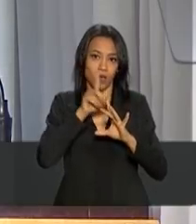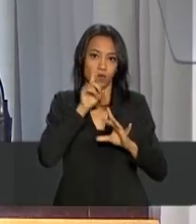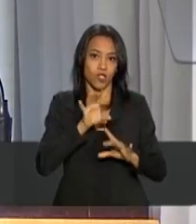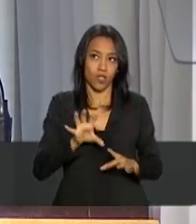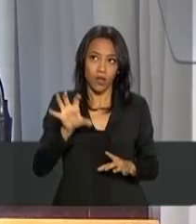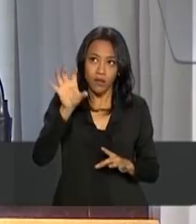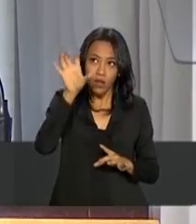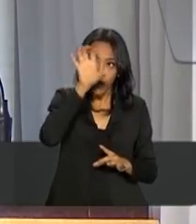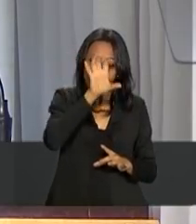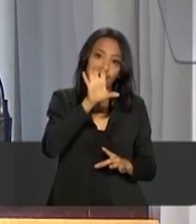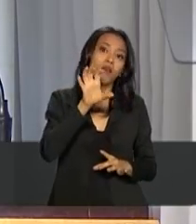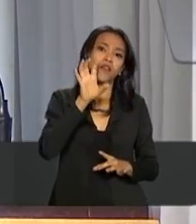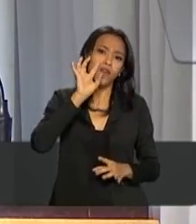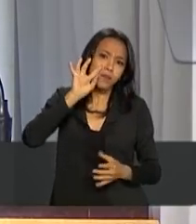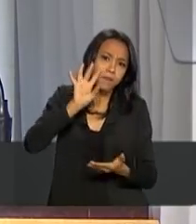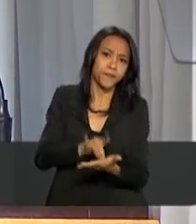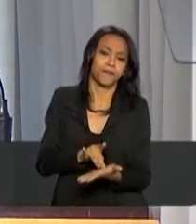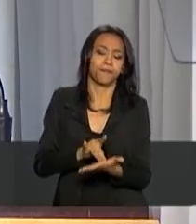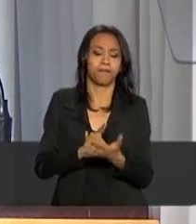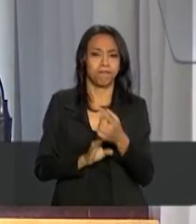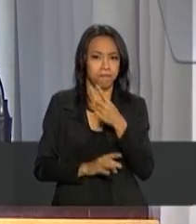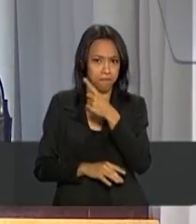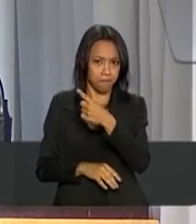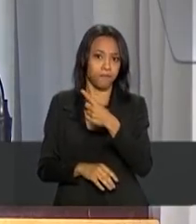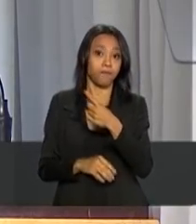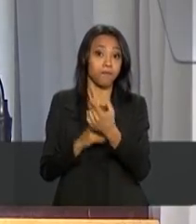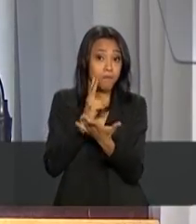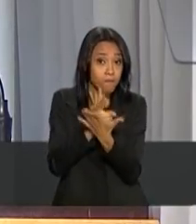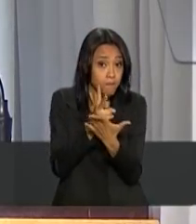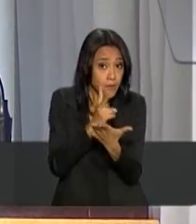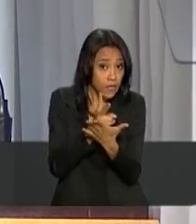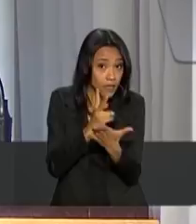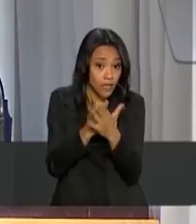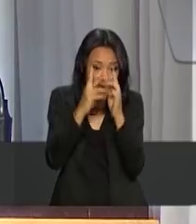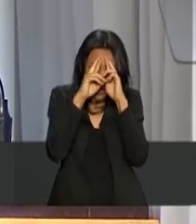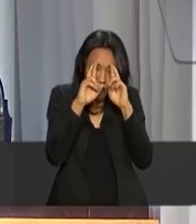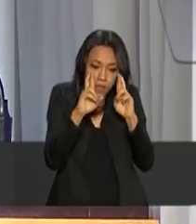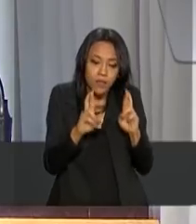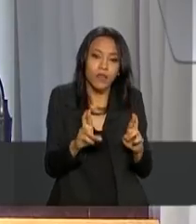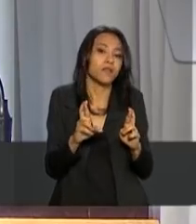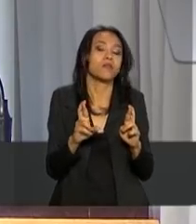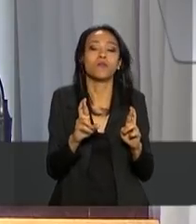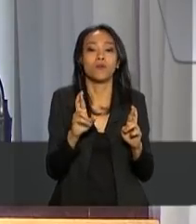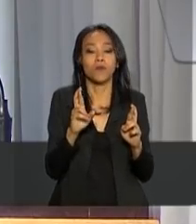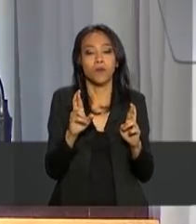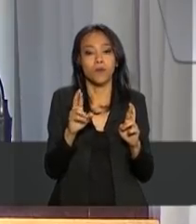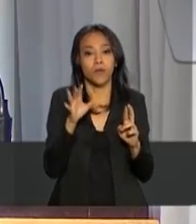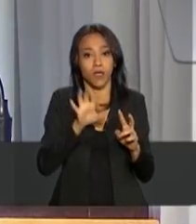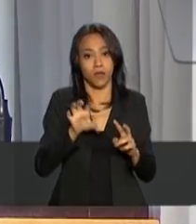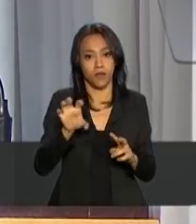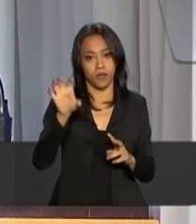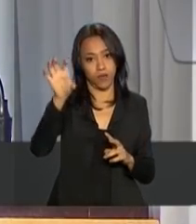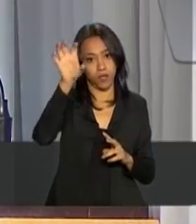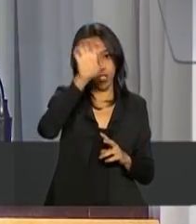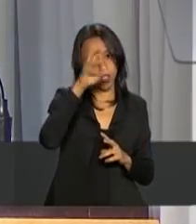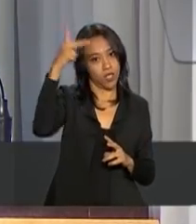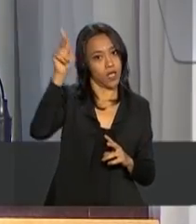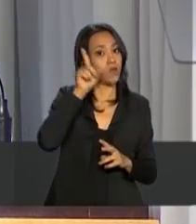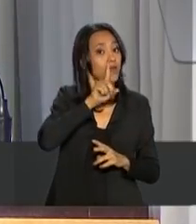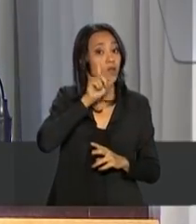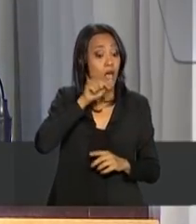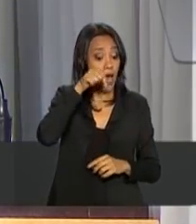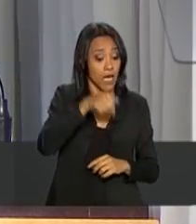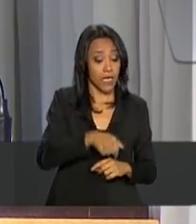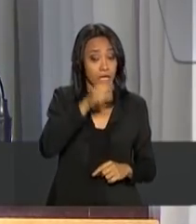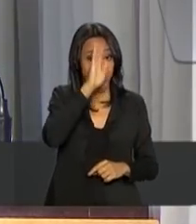formação federativa mais autêntica, não é? Preservando a autonomia de cada Estado federado norte-americano. Aqui não, volto a dizer, foi